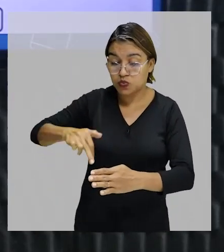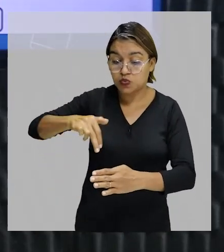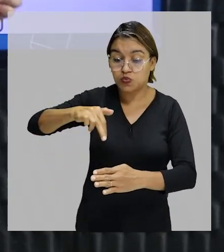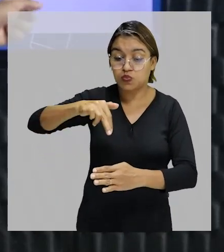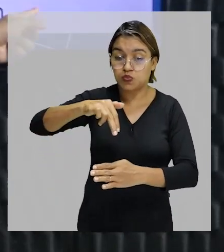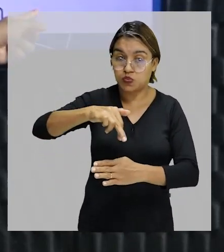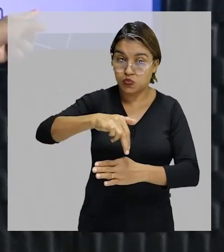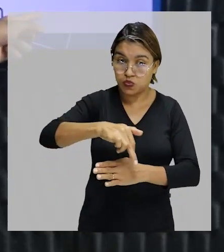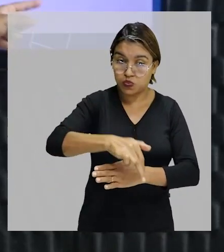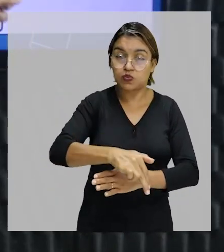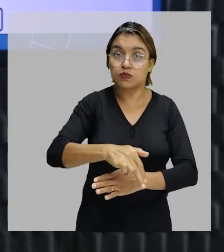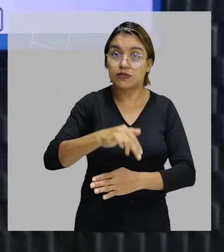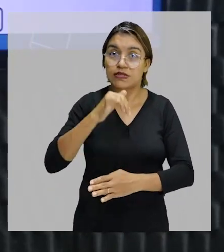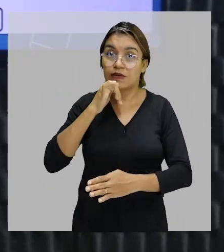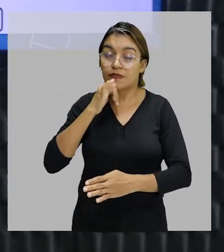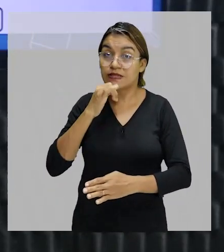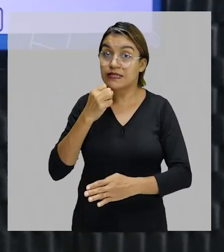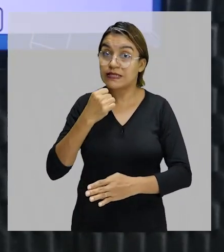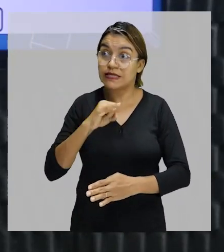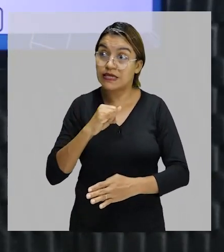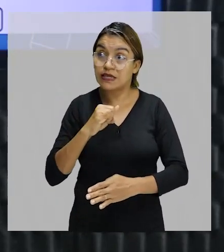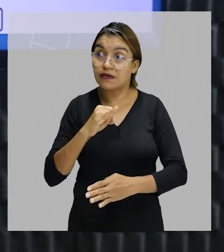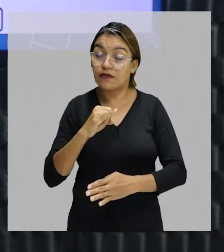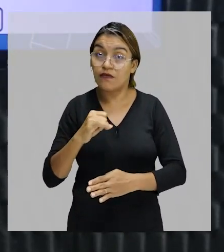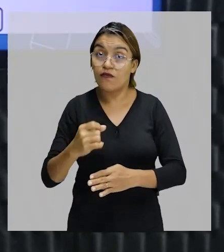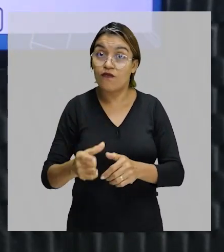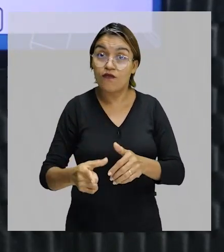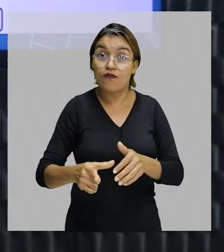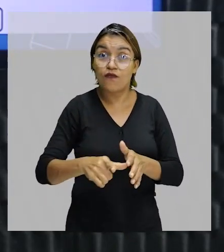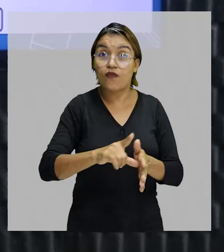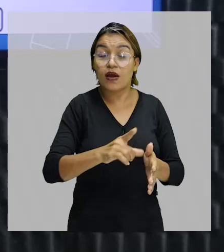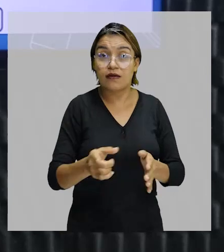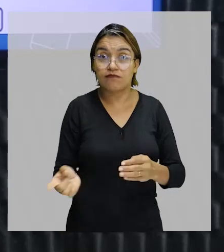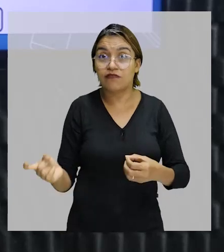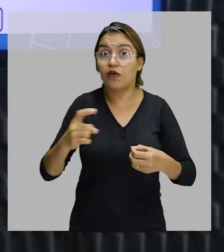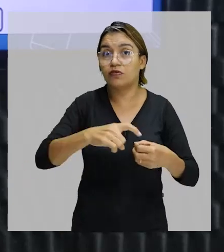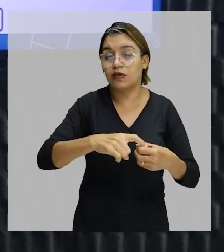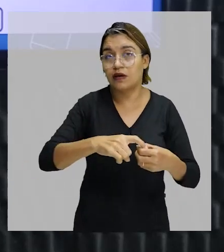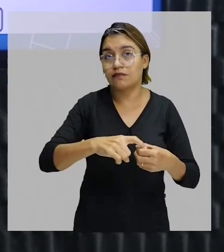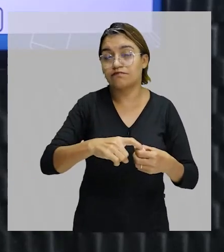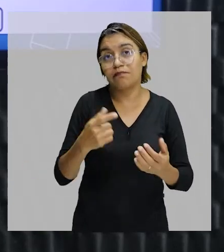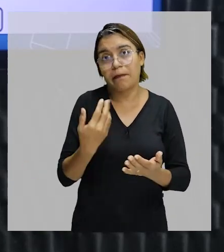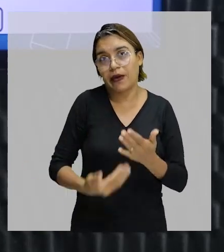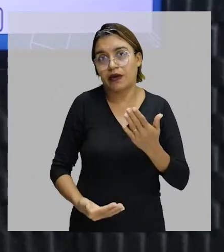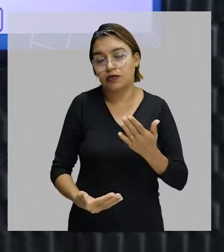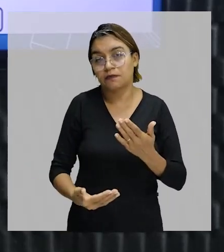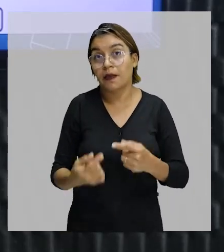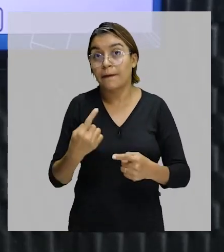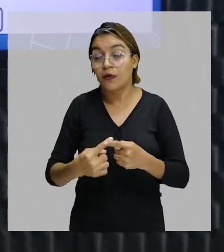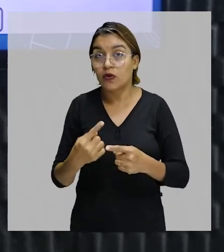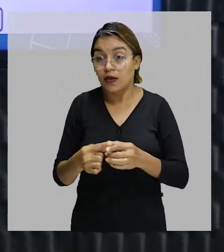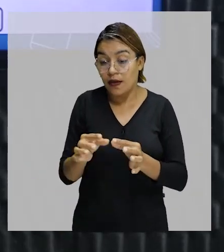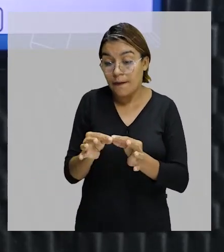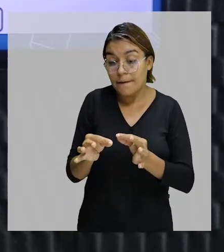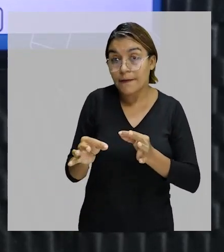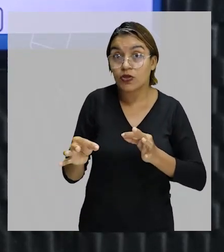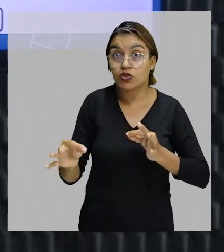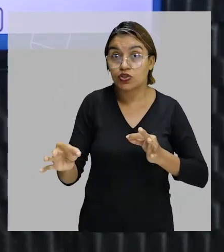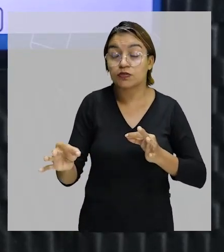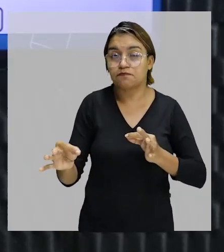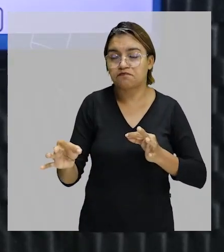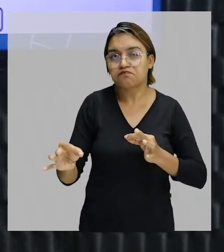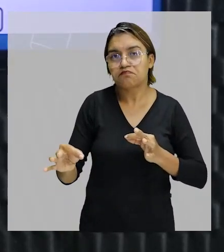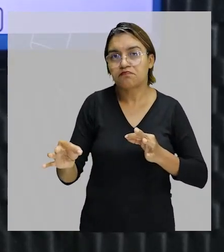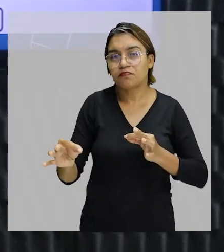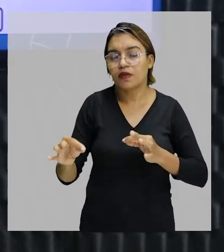lateralmente ou ele sai para a frente. Porque se ele sair voltando para cá, ele desclassifica o salto dele. Porque a medida vai ser, mesmo que ele já